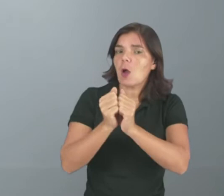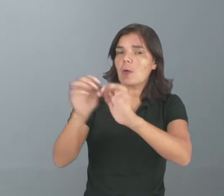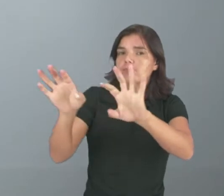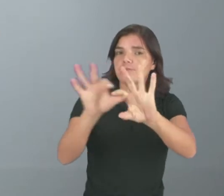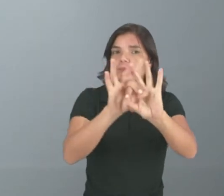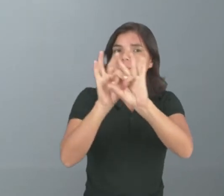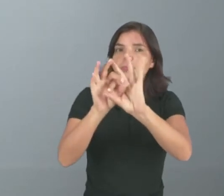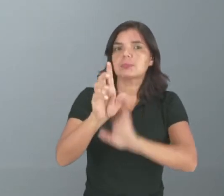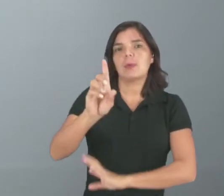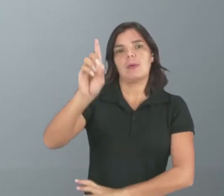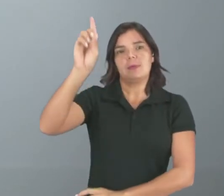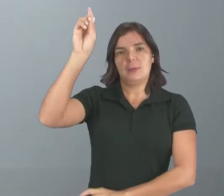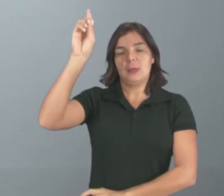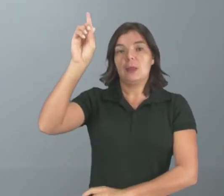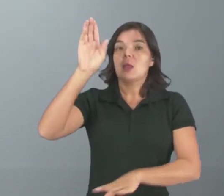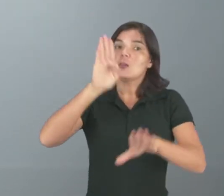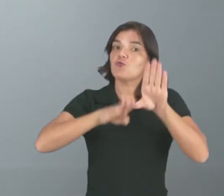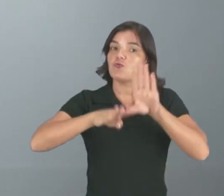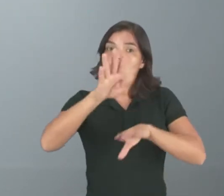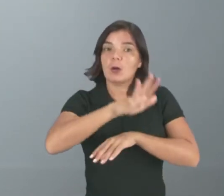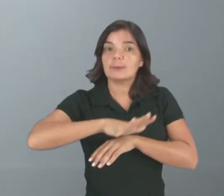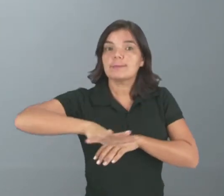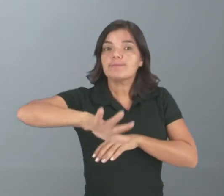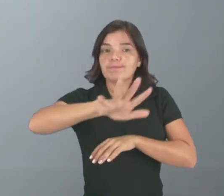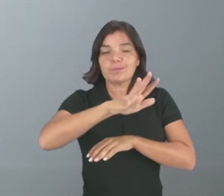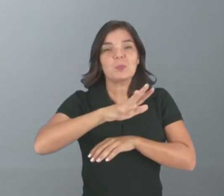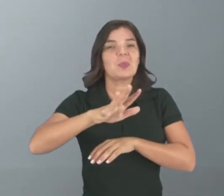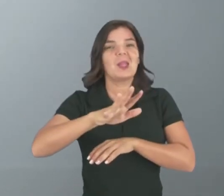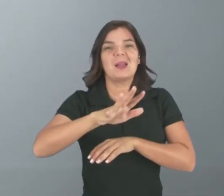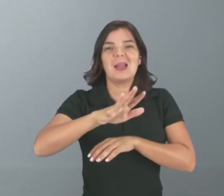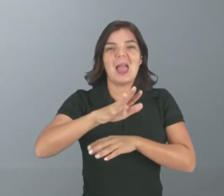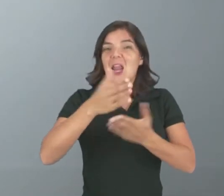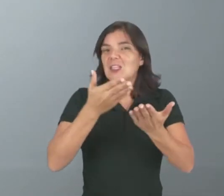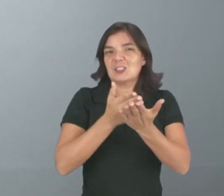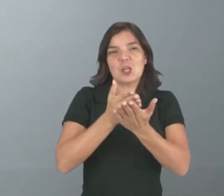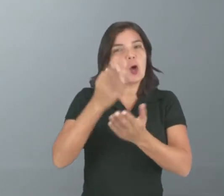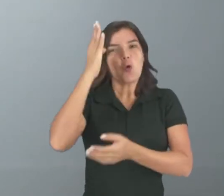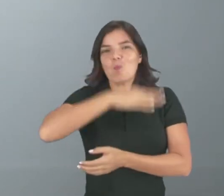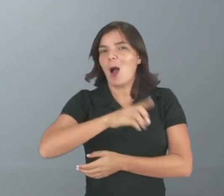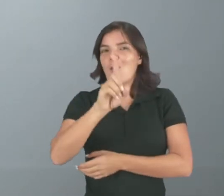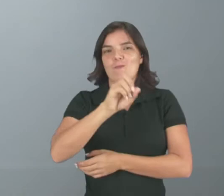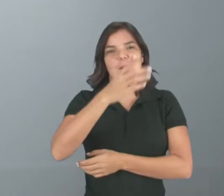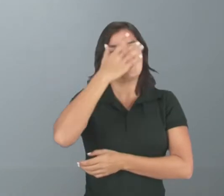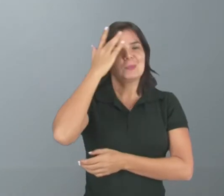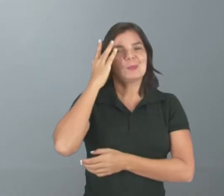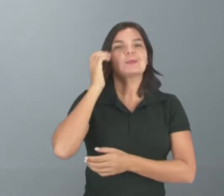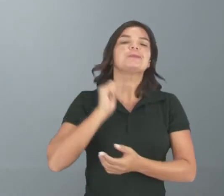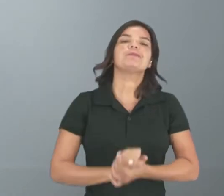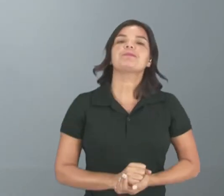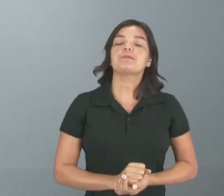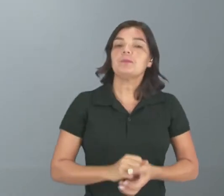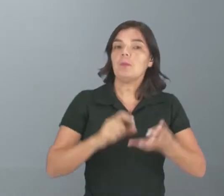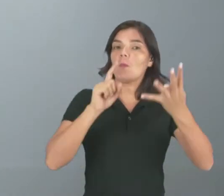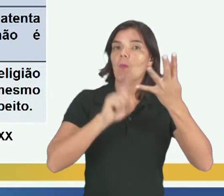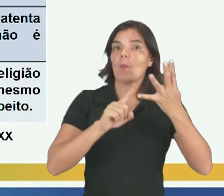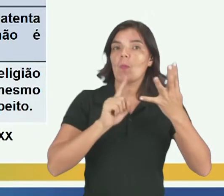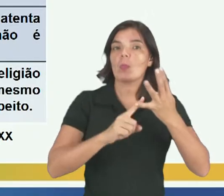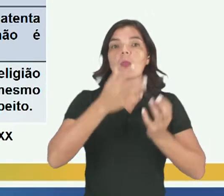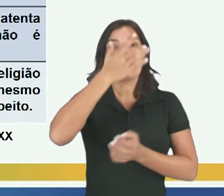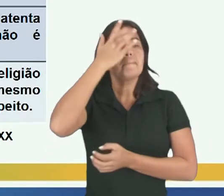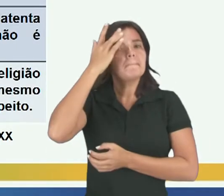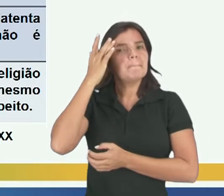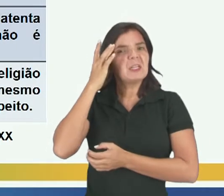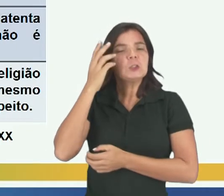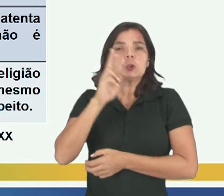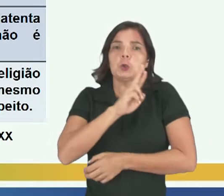religando ao transcendente. E, geralmente, as divindades elas não gostam de fazer o mal aos homens. Tá? Então, 4, pessoas